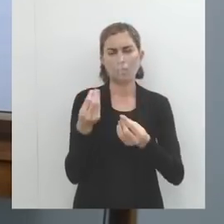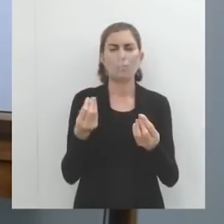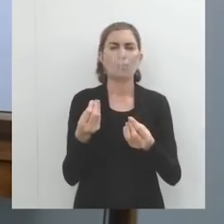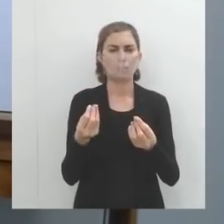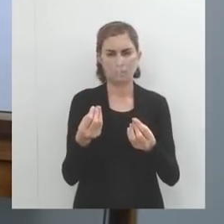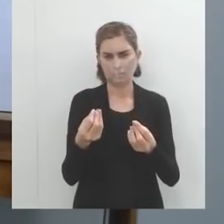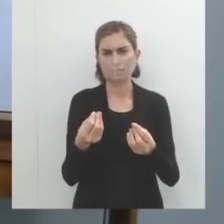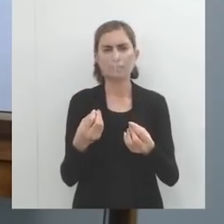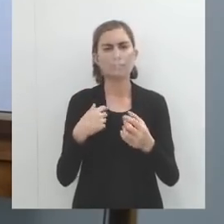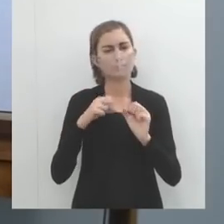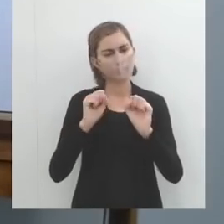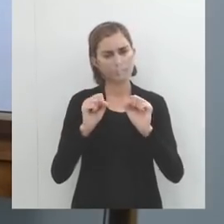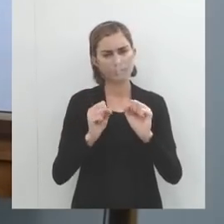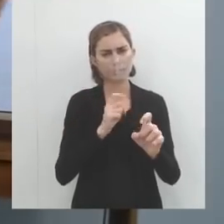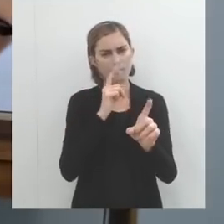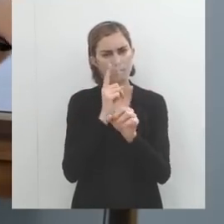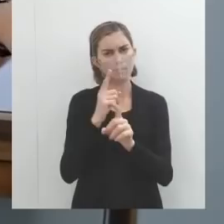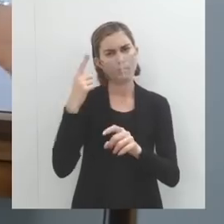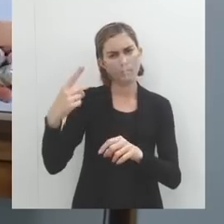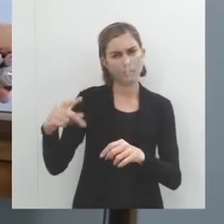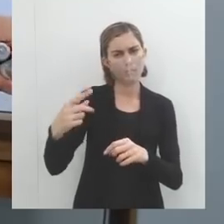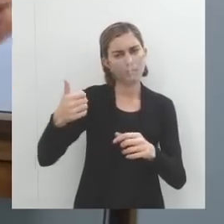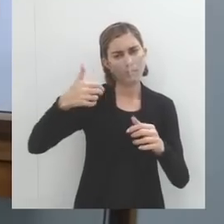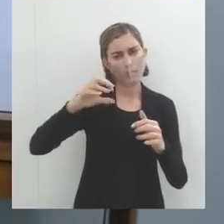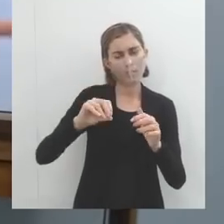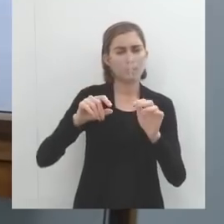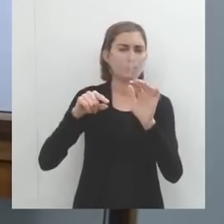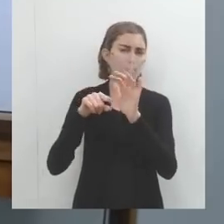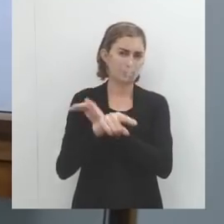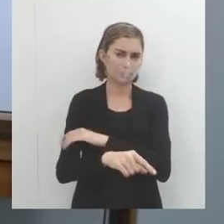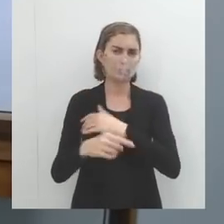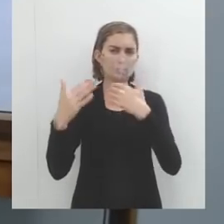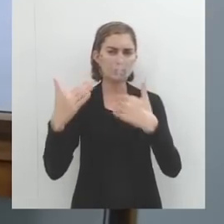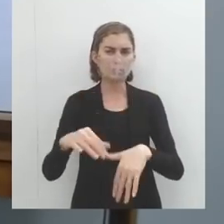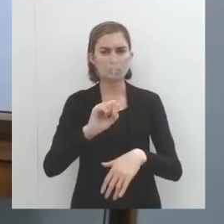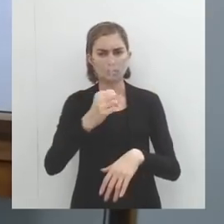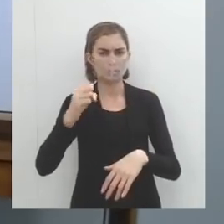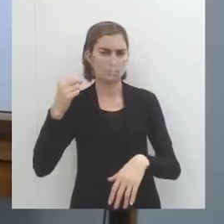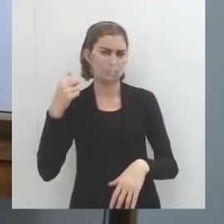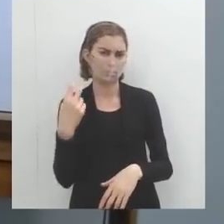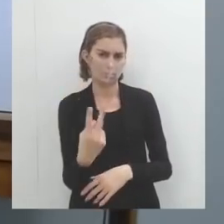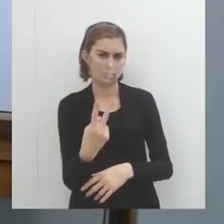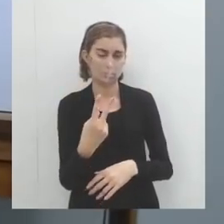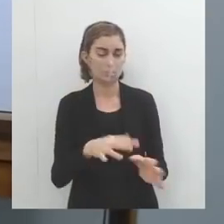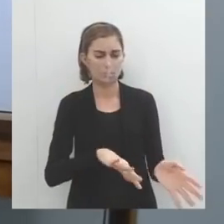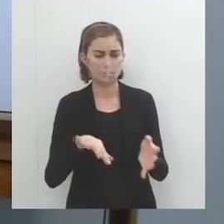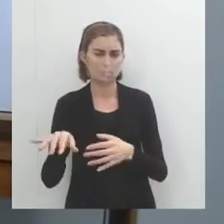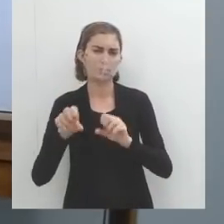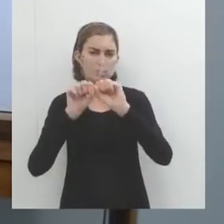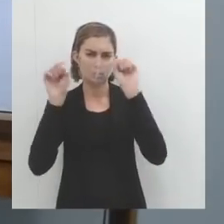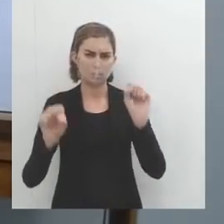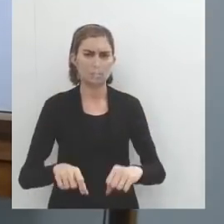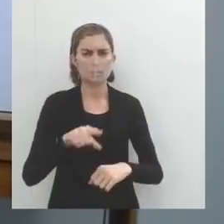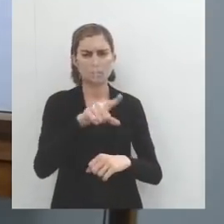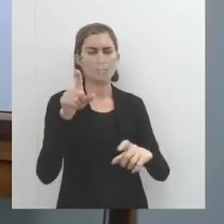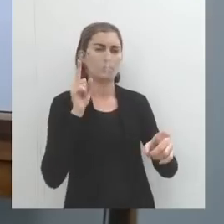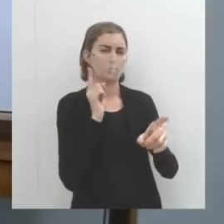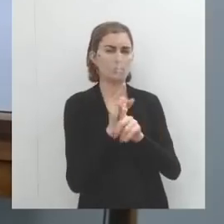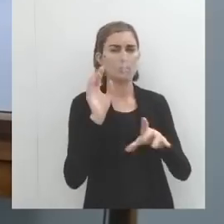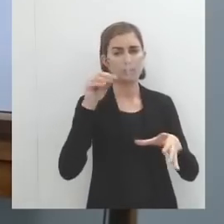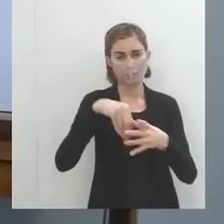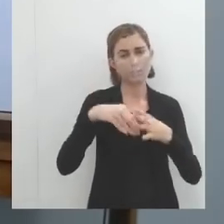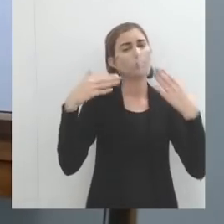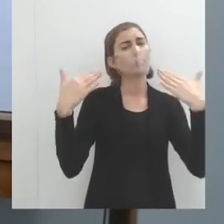contraceptivos que vocês podem encontrar lá na 10ª questão da prova do seriado 2, beleza? E essa parte de sistemas vocês podem encontrar dentro